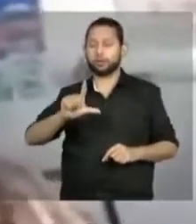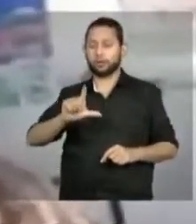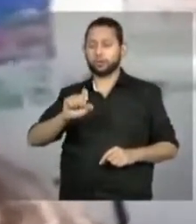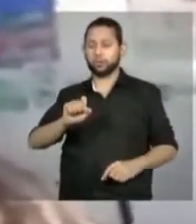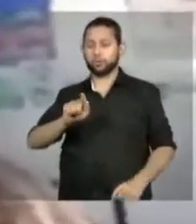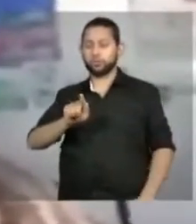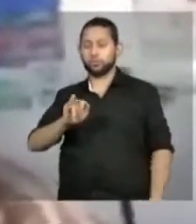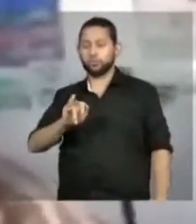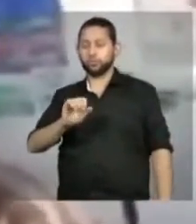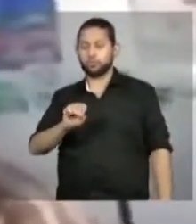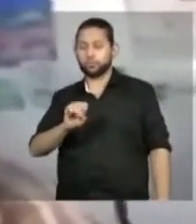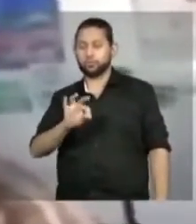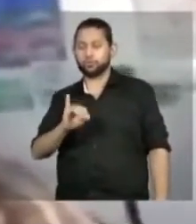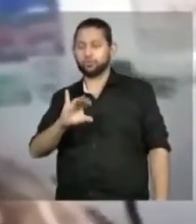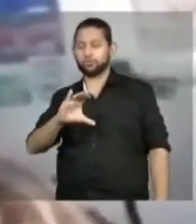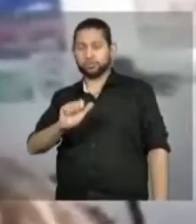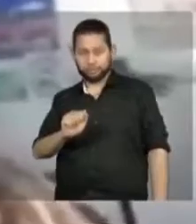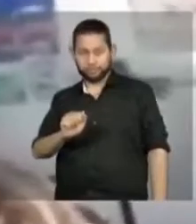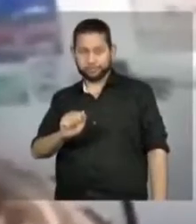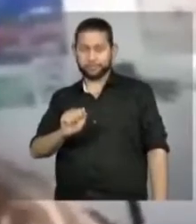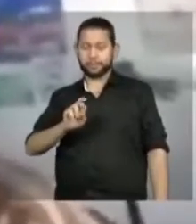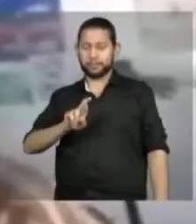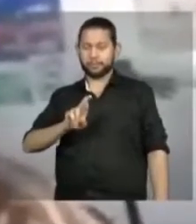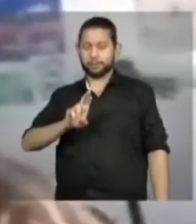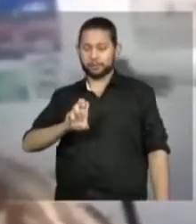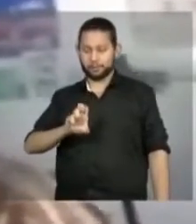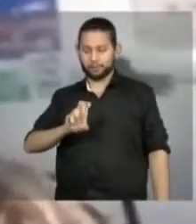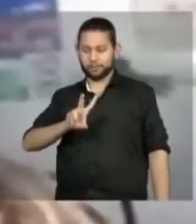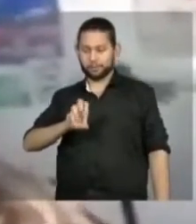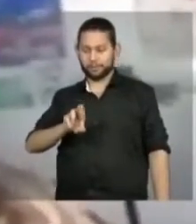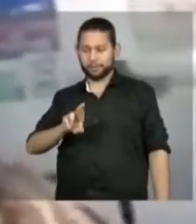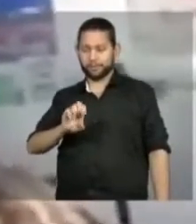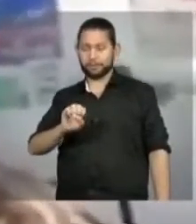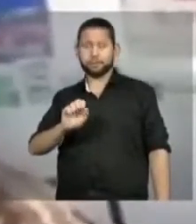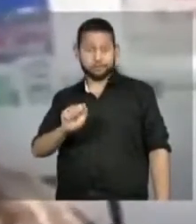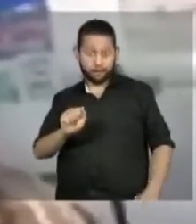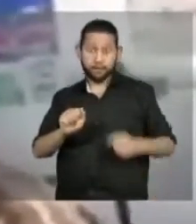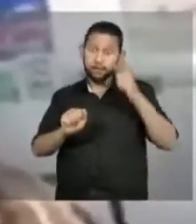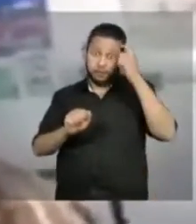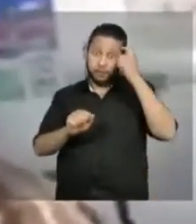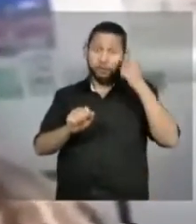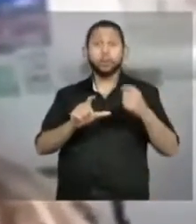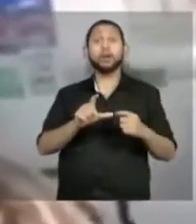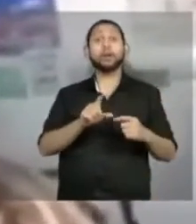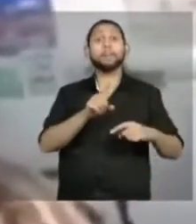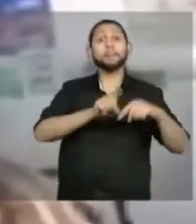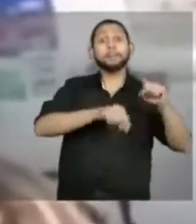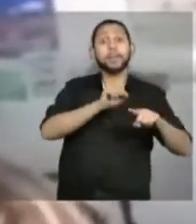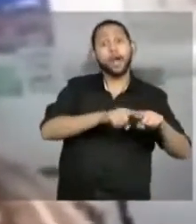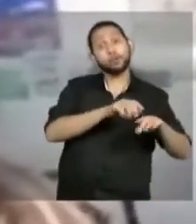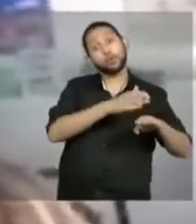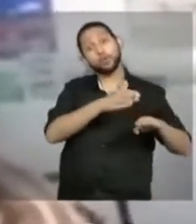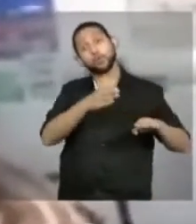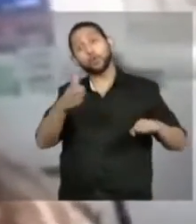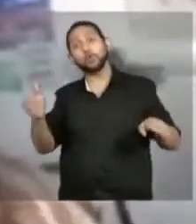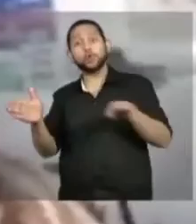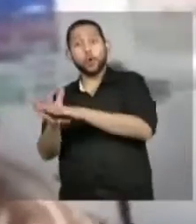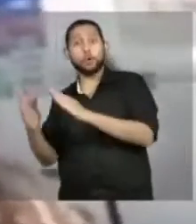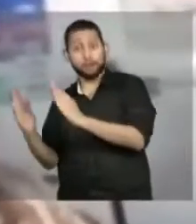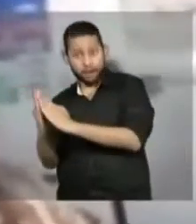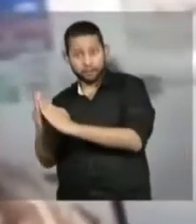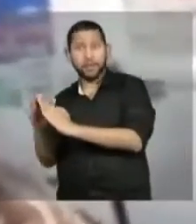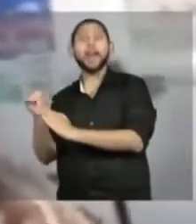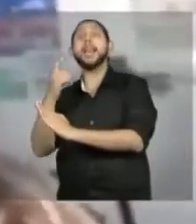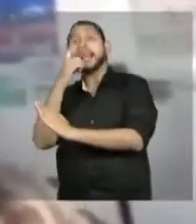Paulo. Então, realmente, a gente precisa dessa responsabilidade compartilhada entre cada um de nós em relação ao que